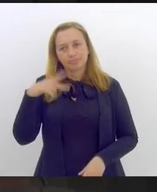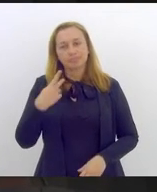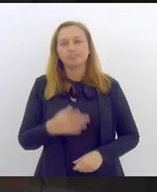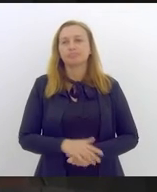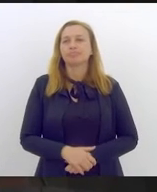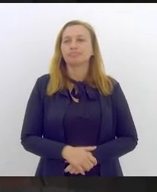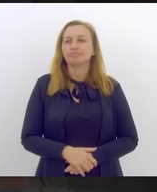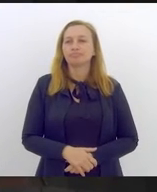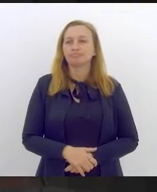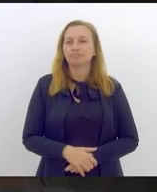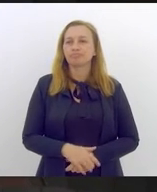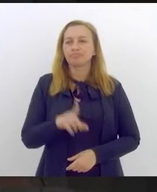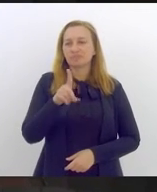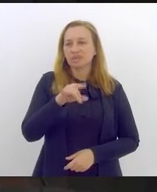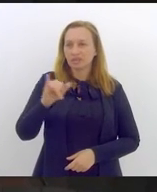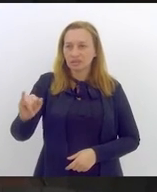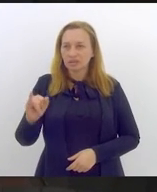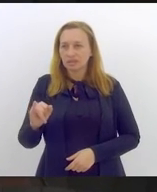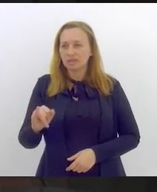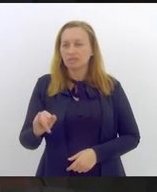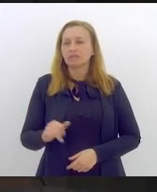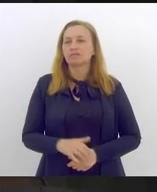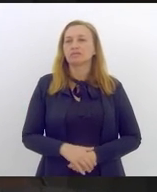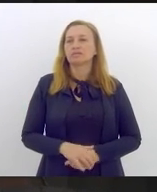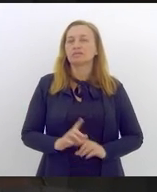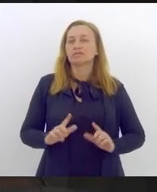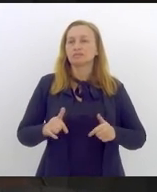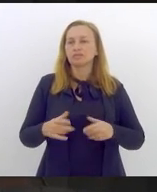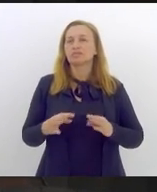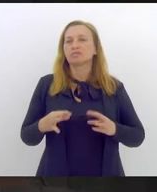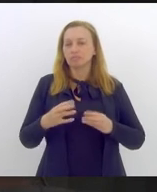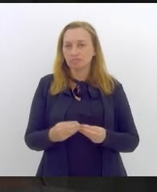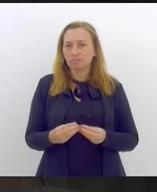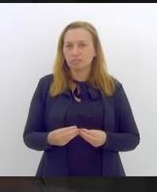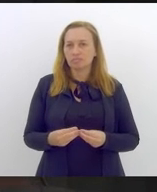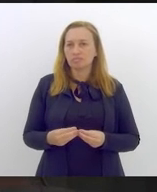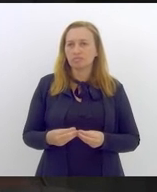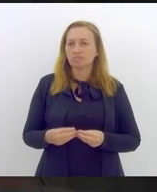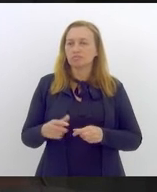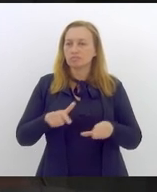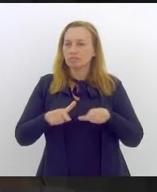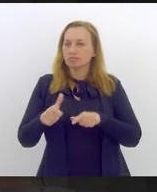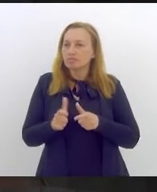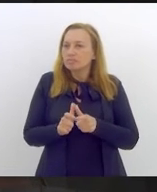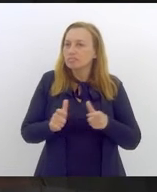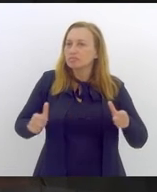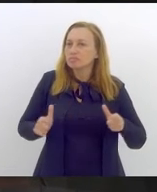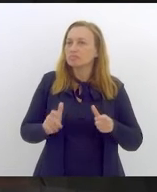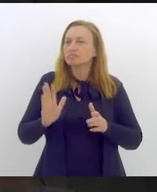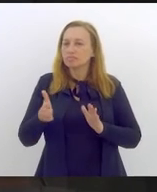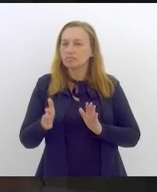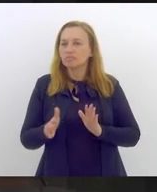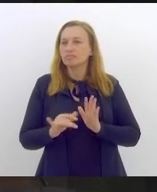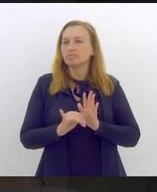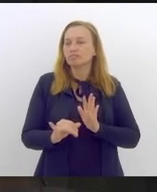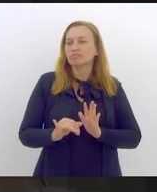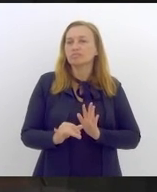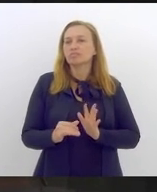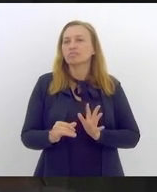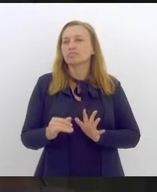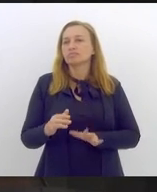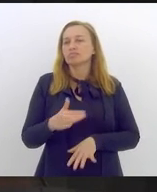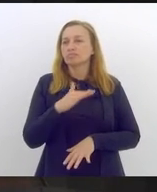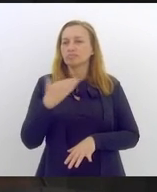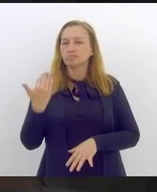civilizatórios da sim inclusive sintetizou tudo isso em sua grande obra já publicada já perto de sua morte publicado